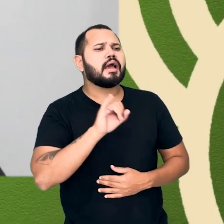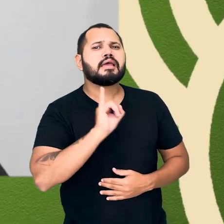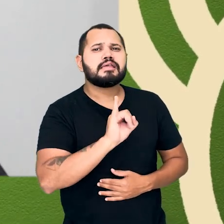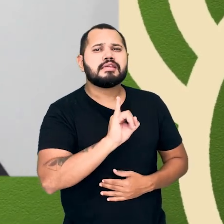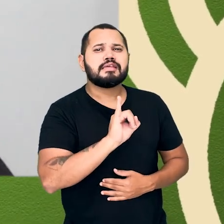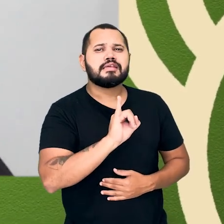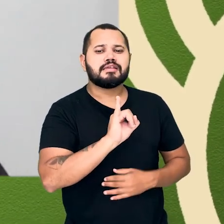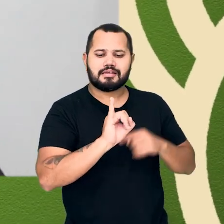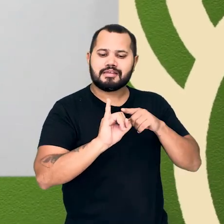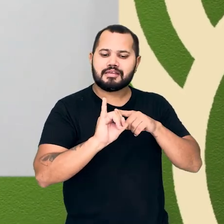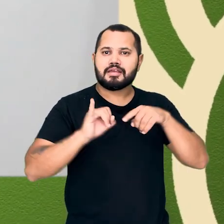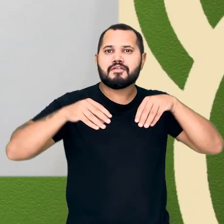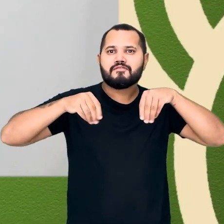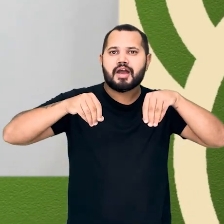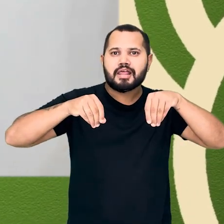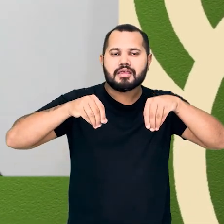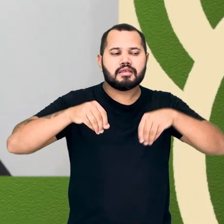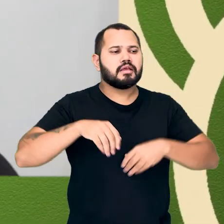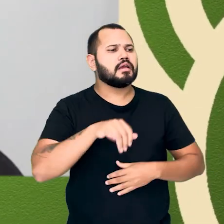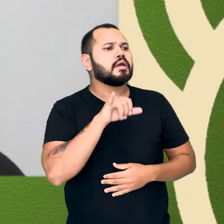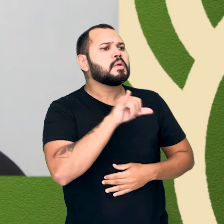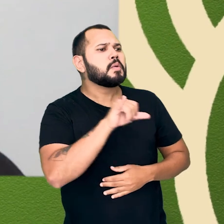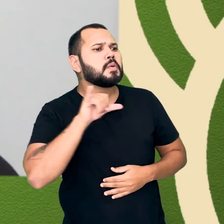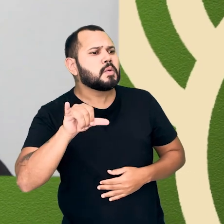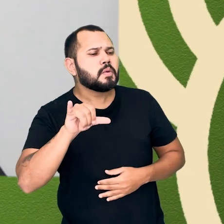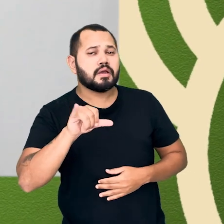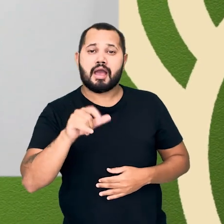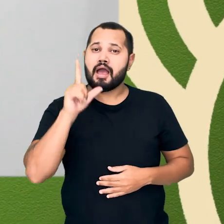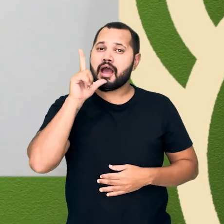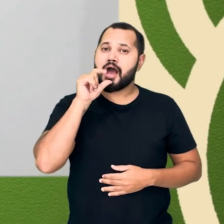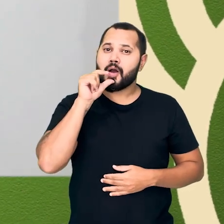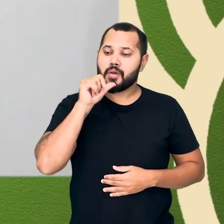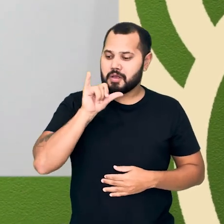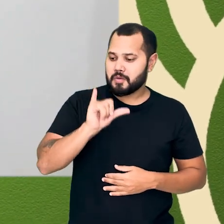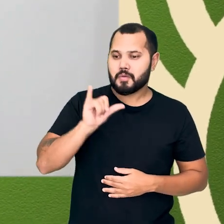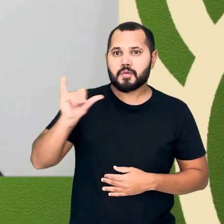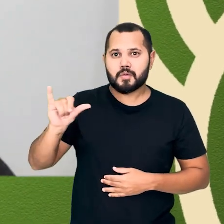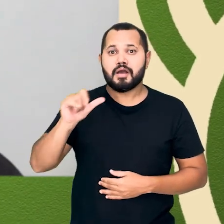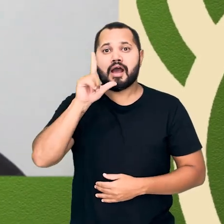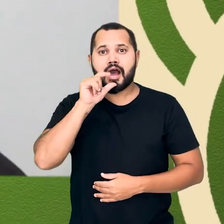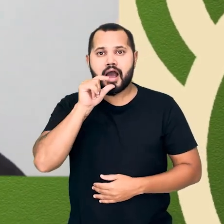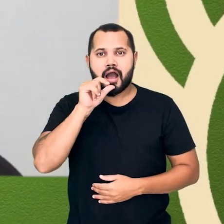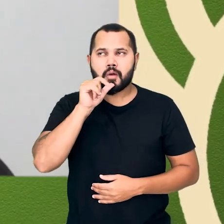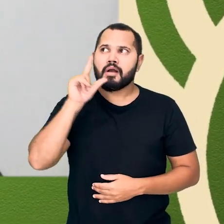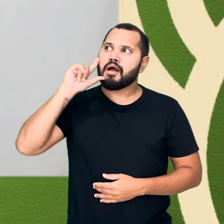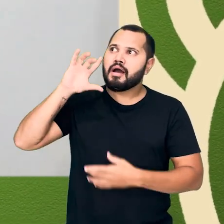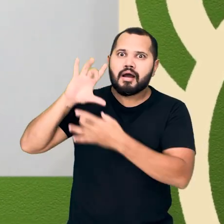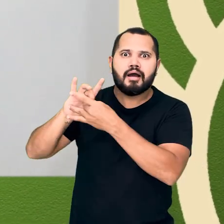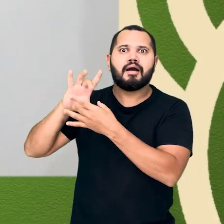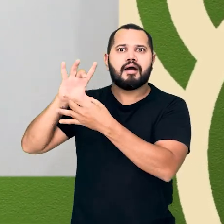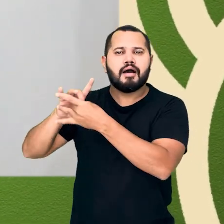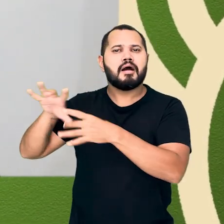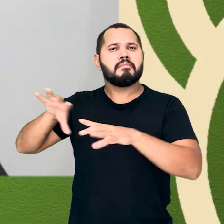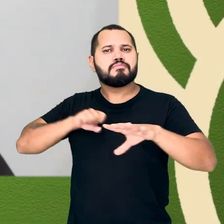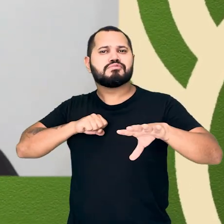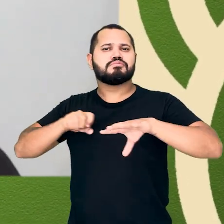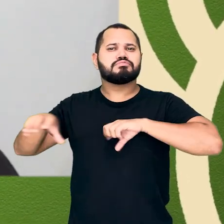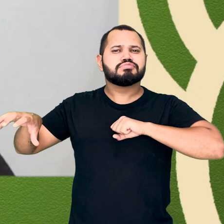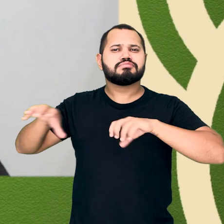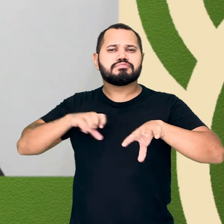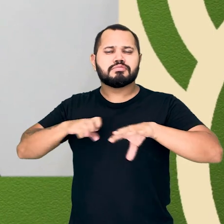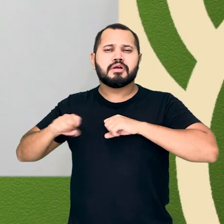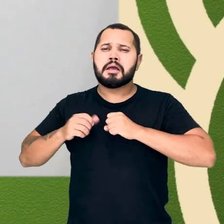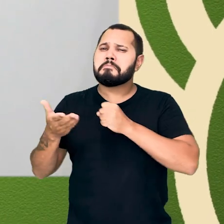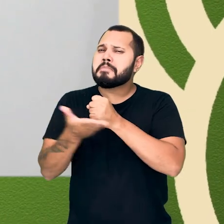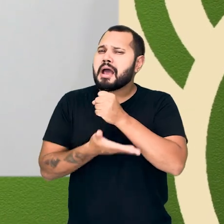passa o i, que é a farinha, que é a água. Tu vai querer água? Então, tipo, a gente vai absorver, são